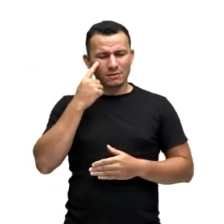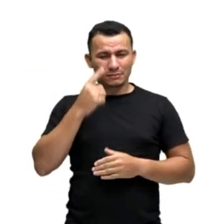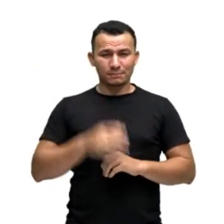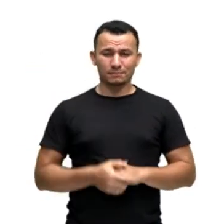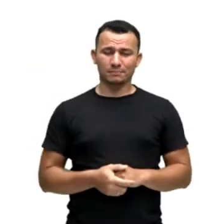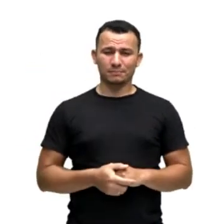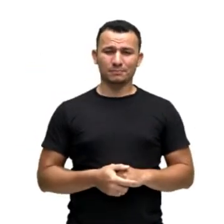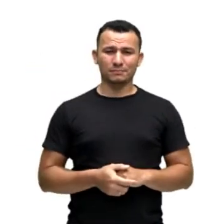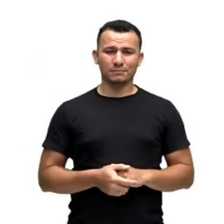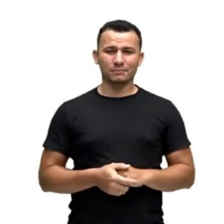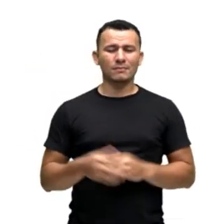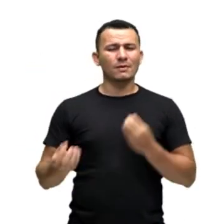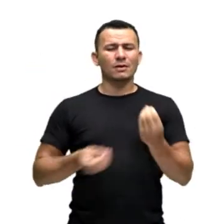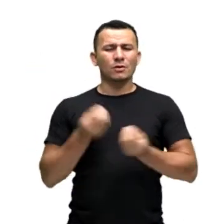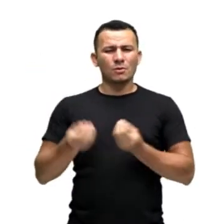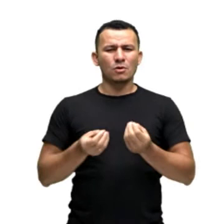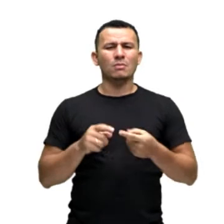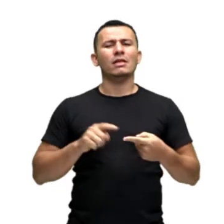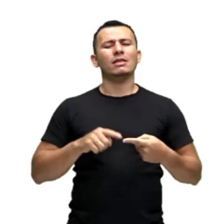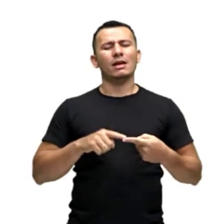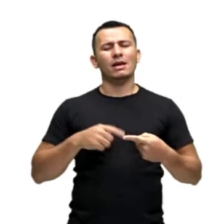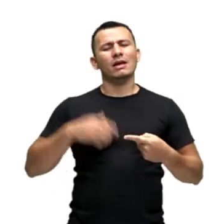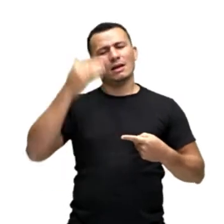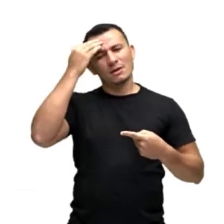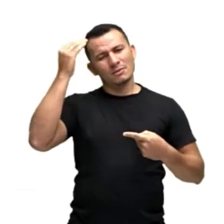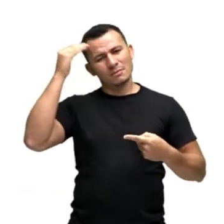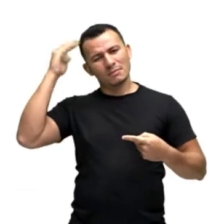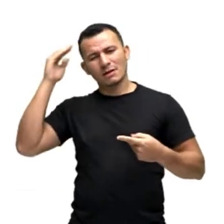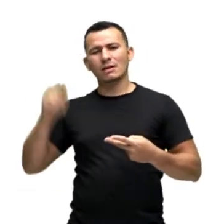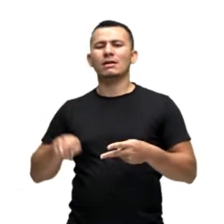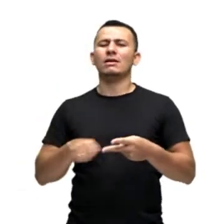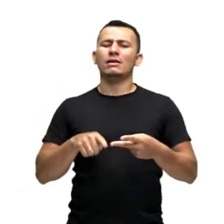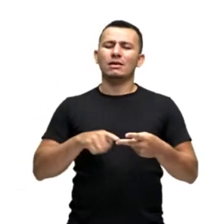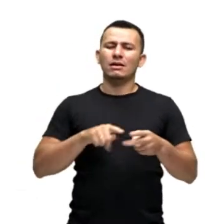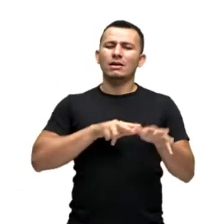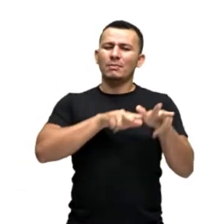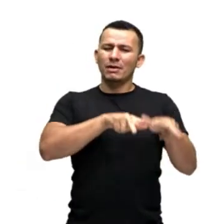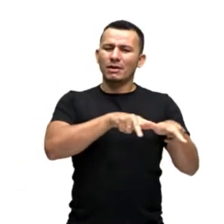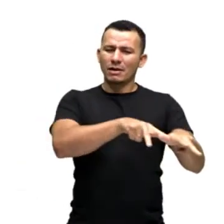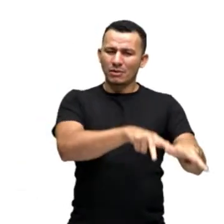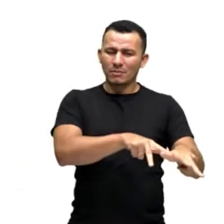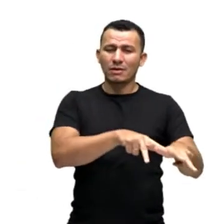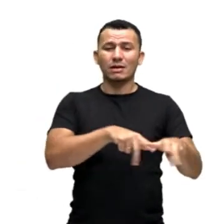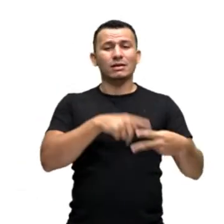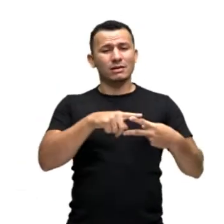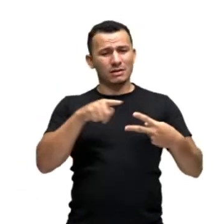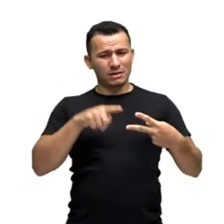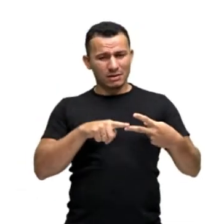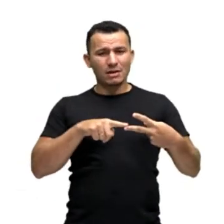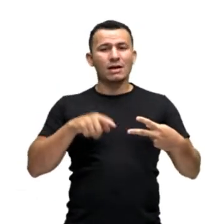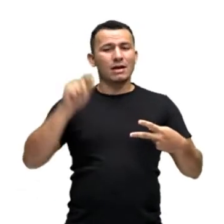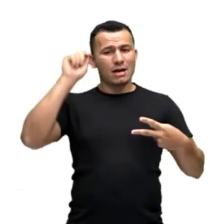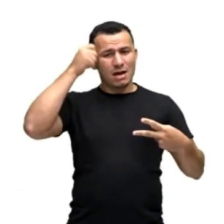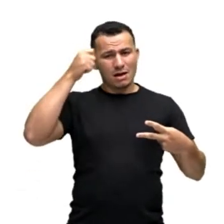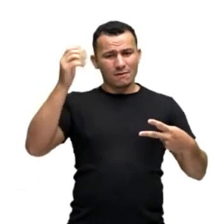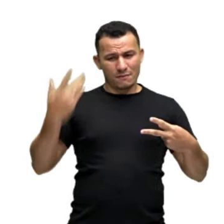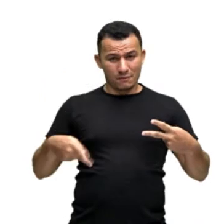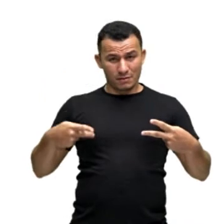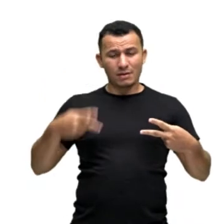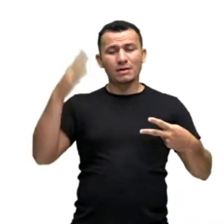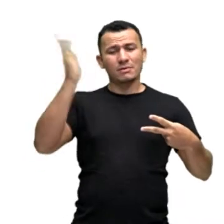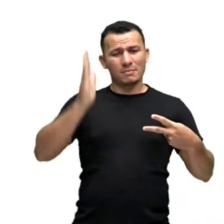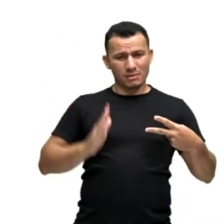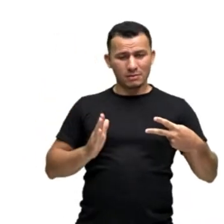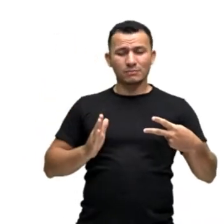é olhar que Oxumarê Umbanda e do Candomblé qui são religiões de Matriz Matriz afro-brasileira né